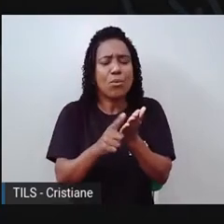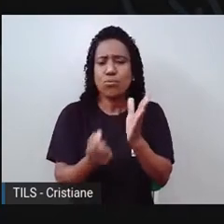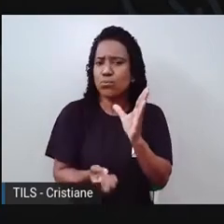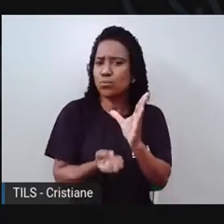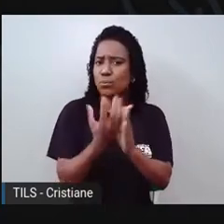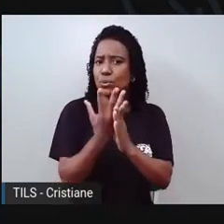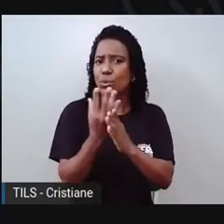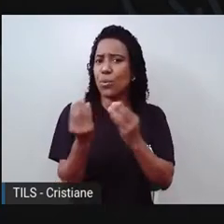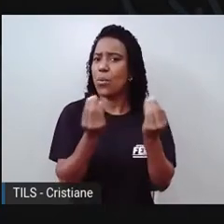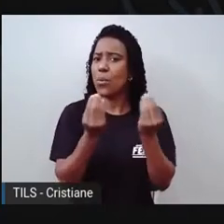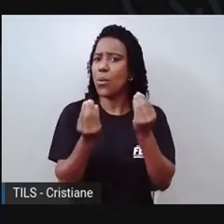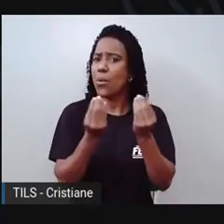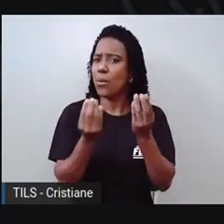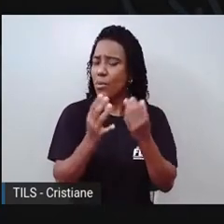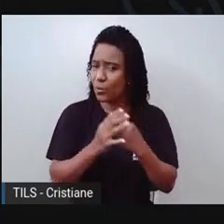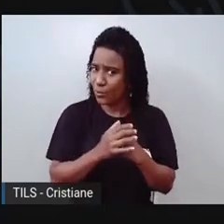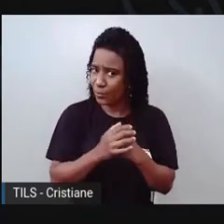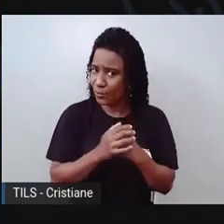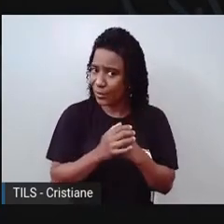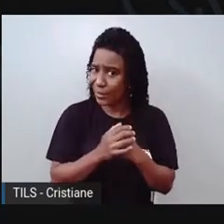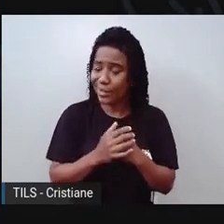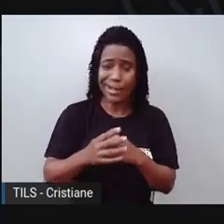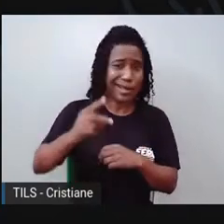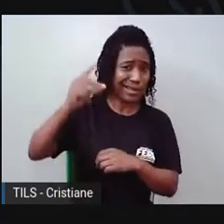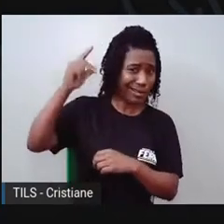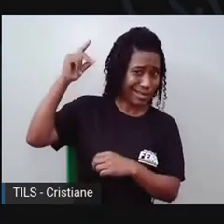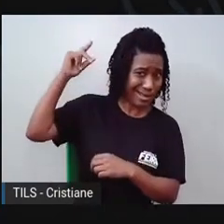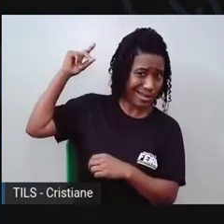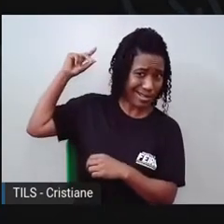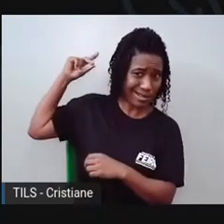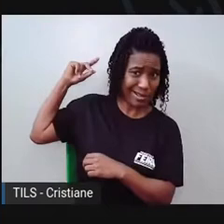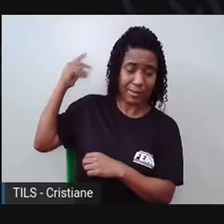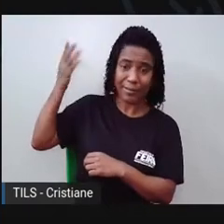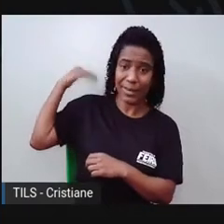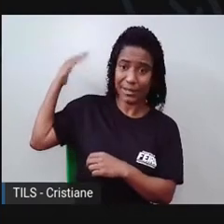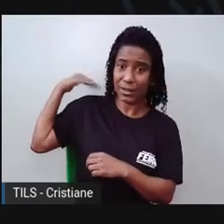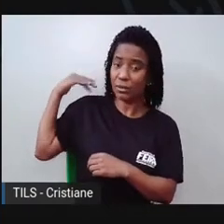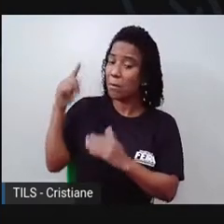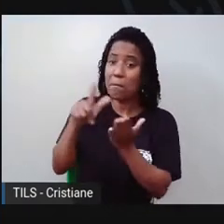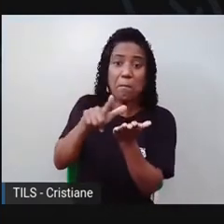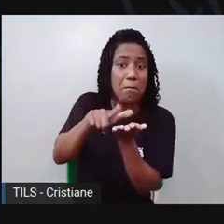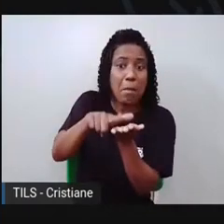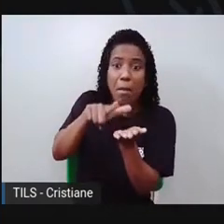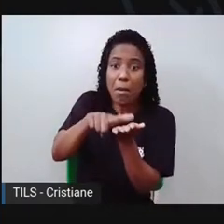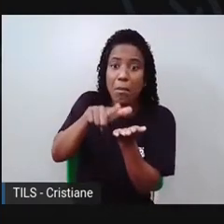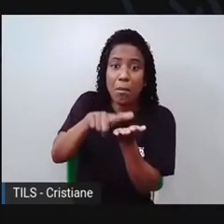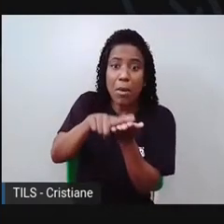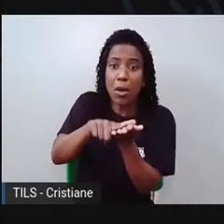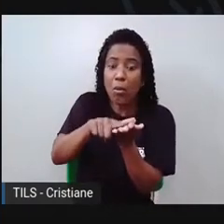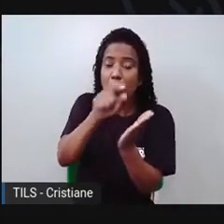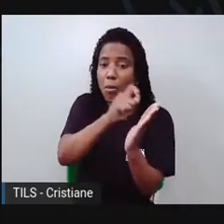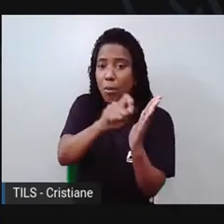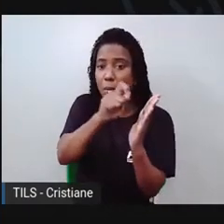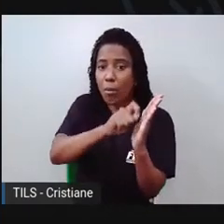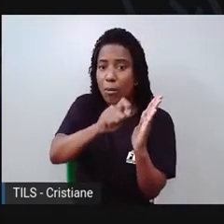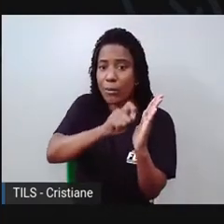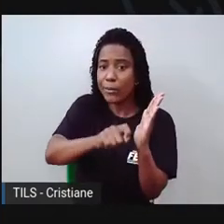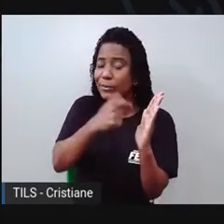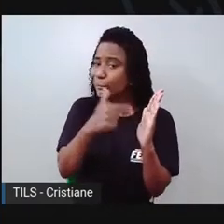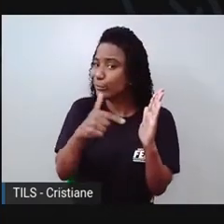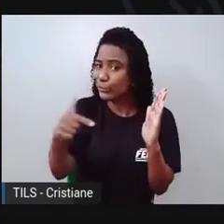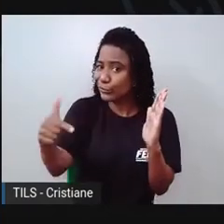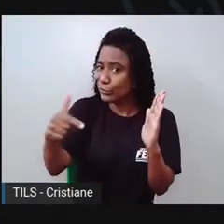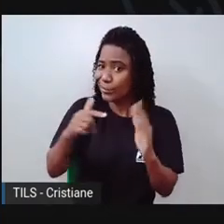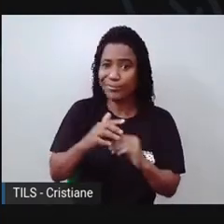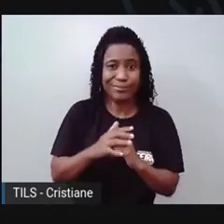antigamente a gente não tinha papel para usar? Os homens antigos das